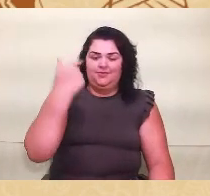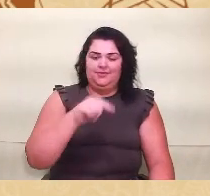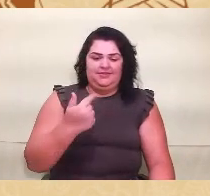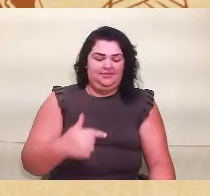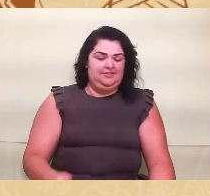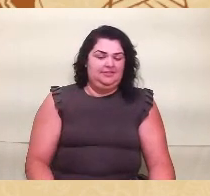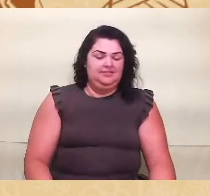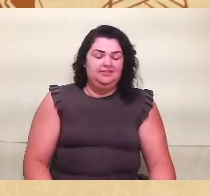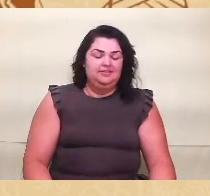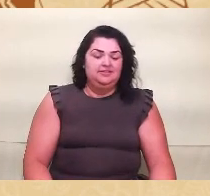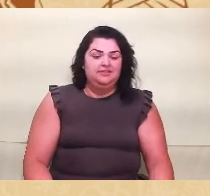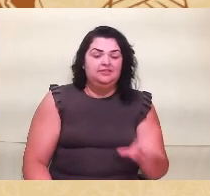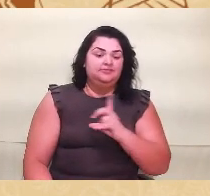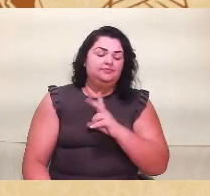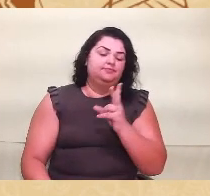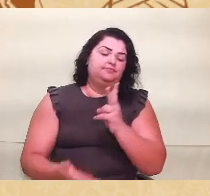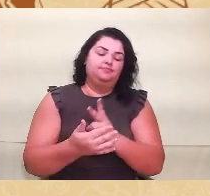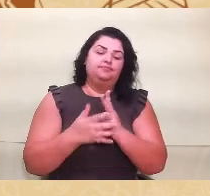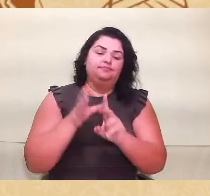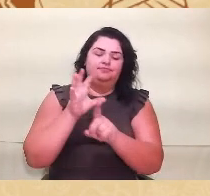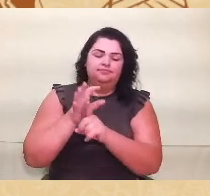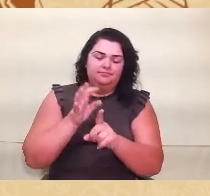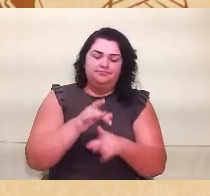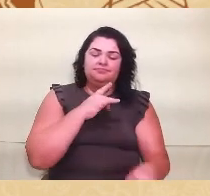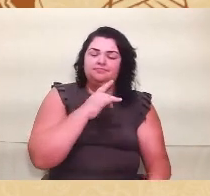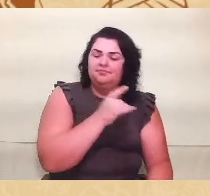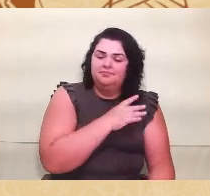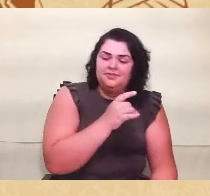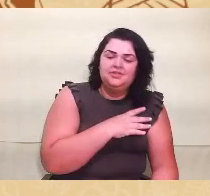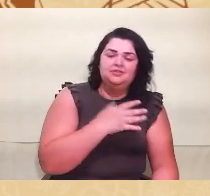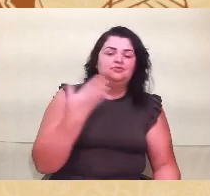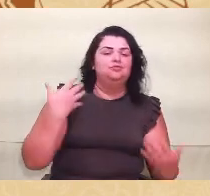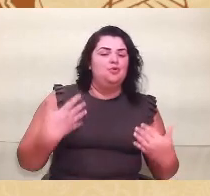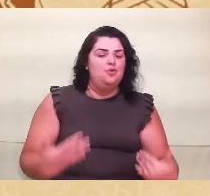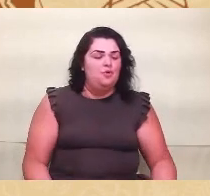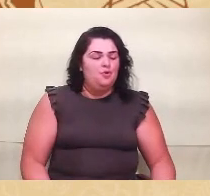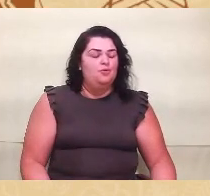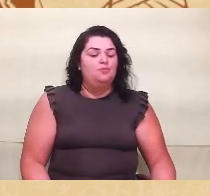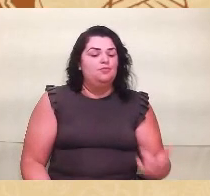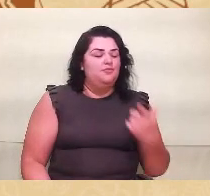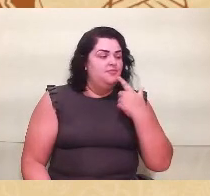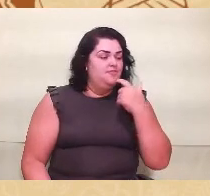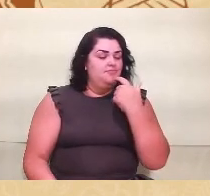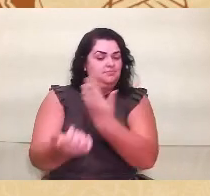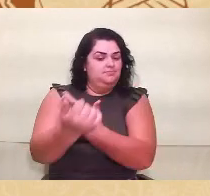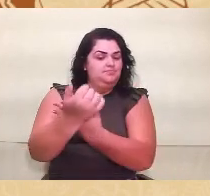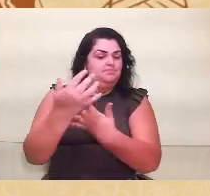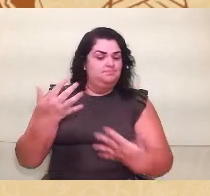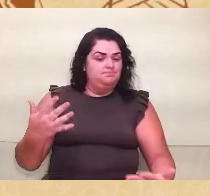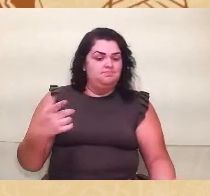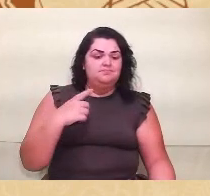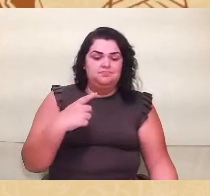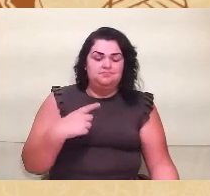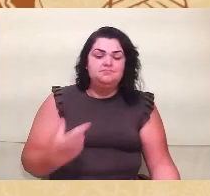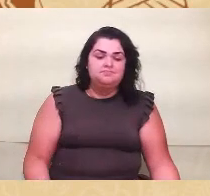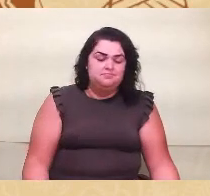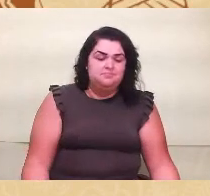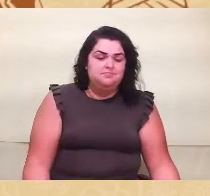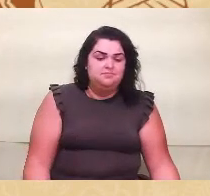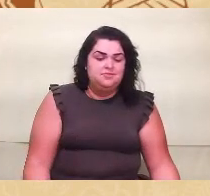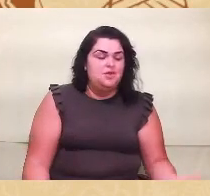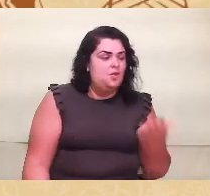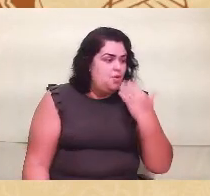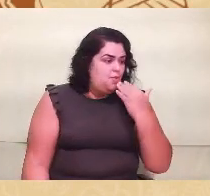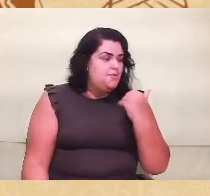ritual. Comer-vos, esse é meu corpo, bebei-vos, esse é meu sangue. Então, só que a gente fazia isso de fato, né? Comia e